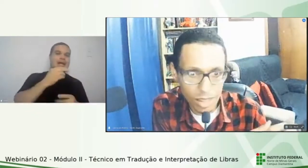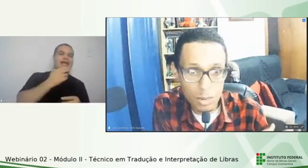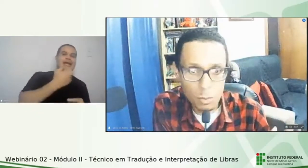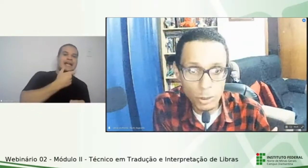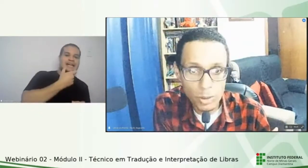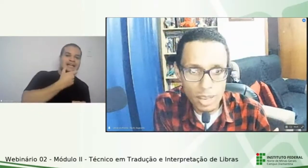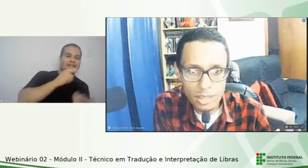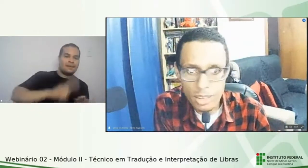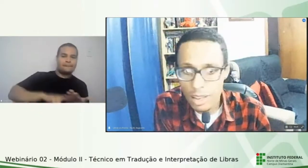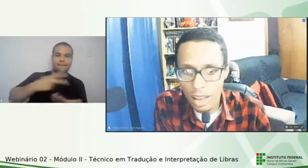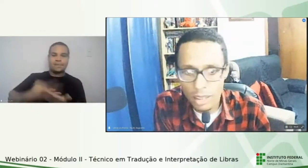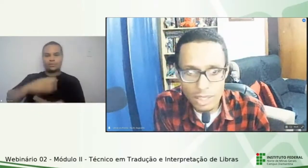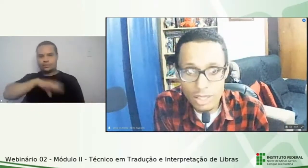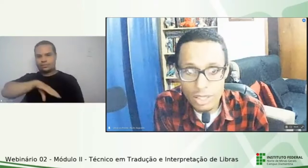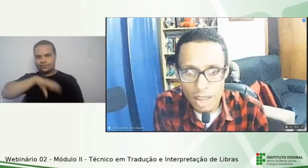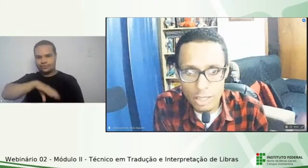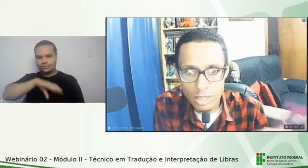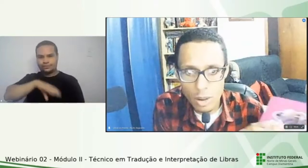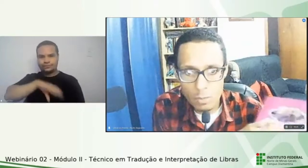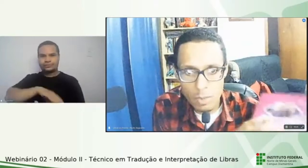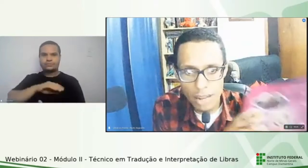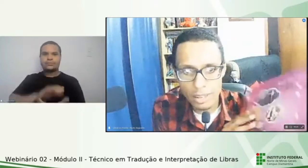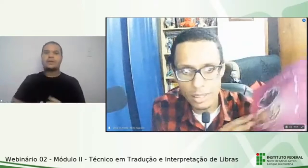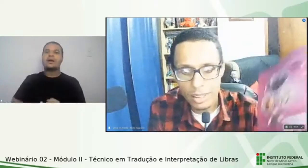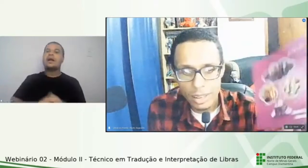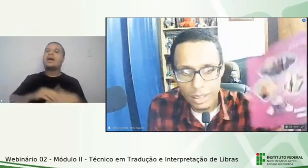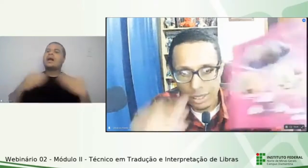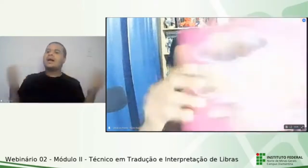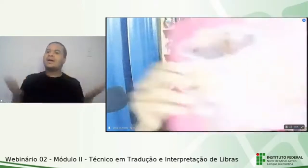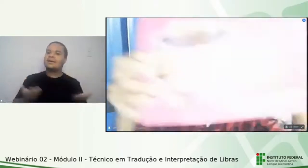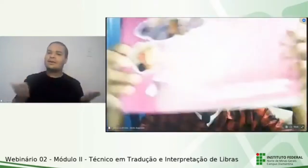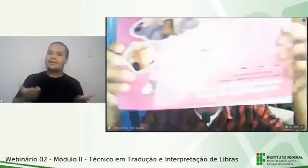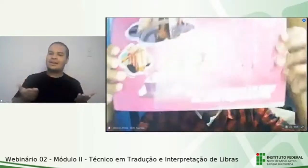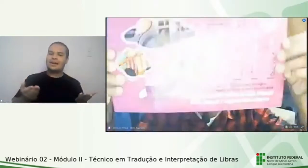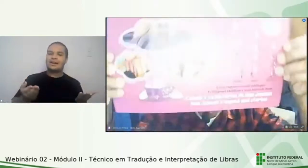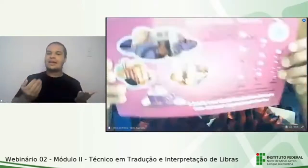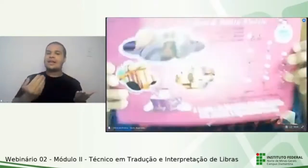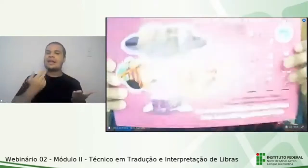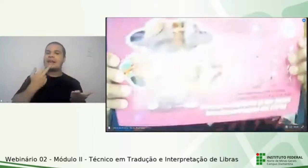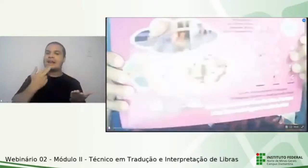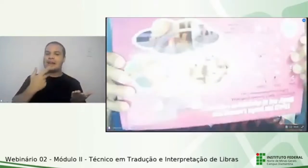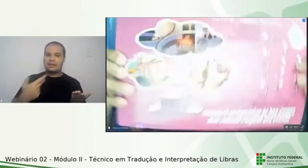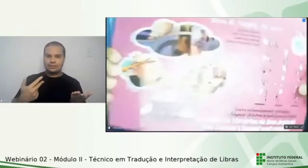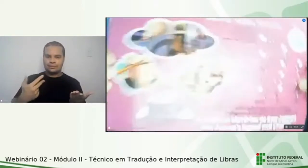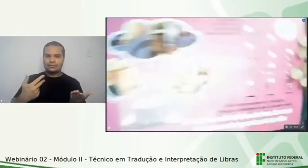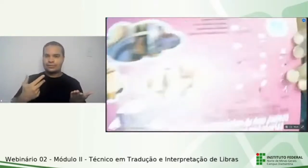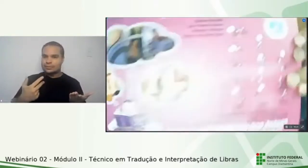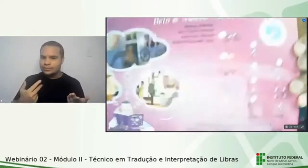a língua portuguesa, a gente traça então para, vou mostrar aqui para vocês um livro,